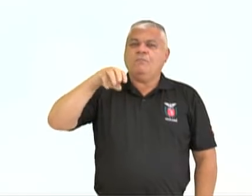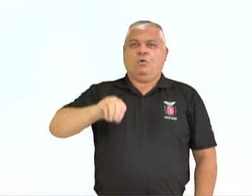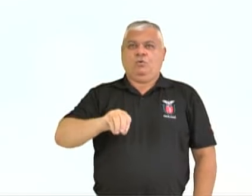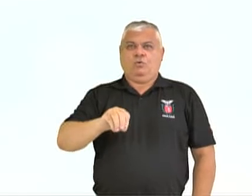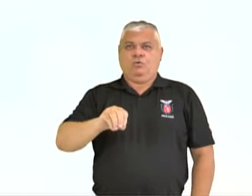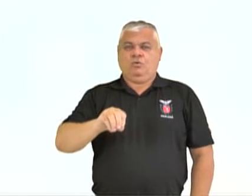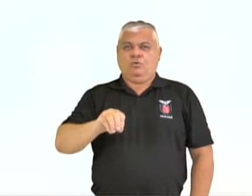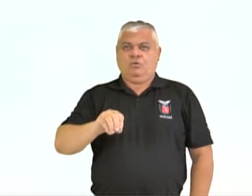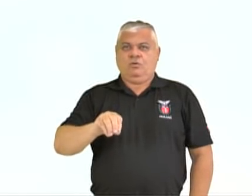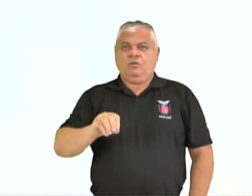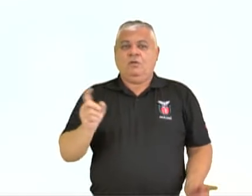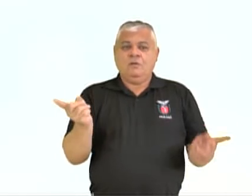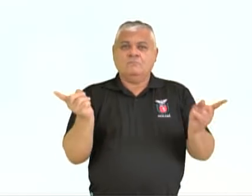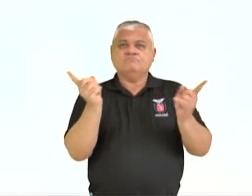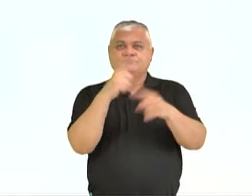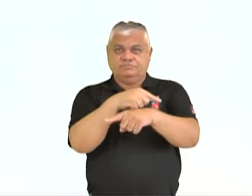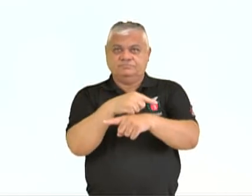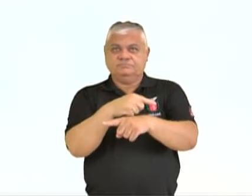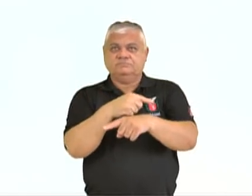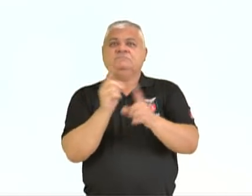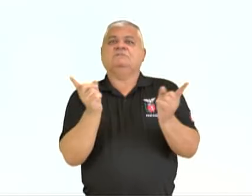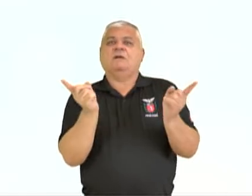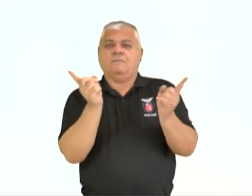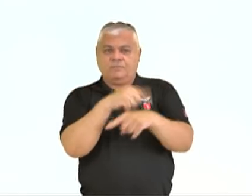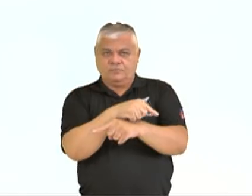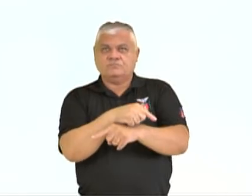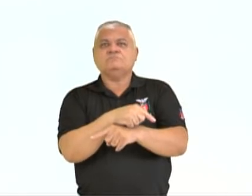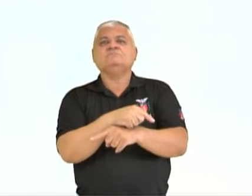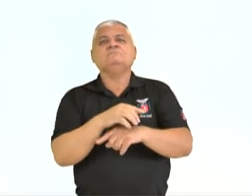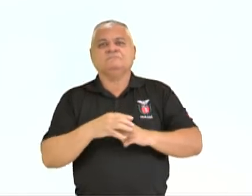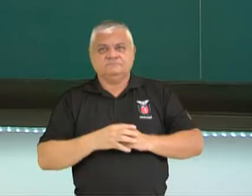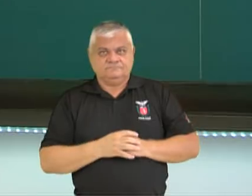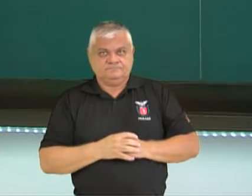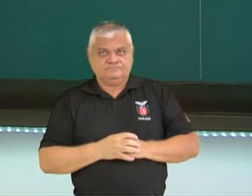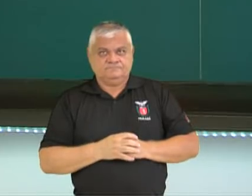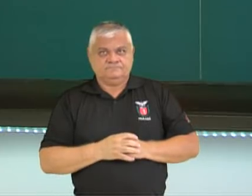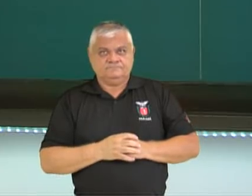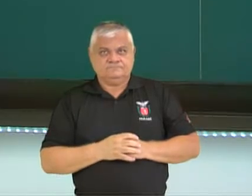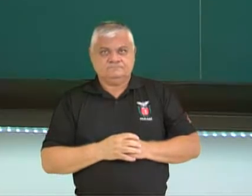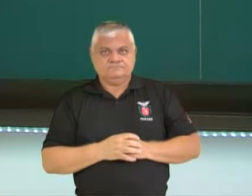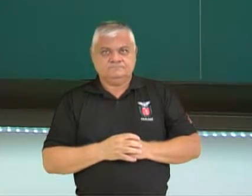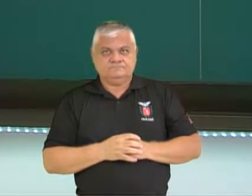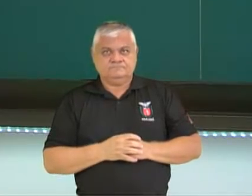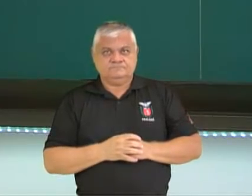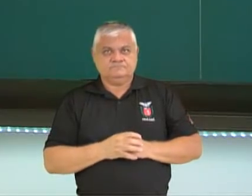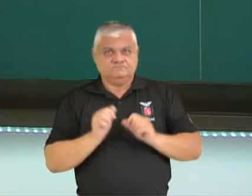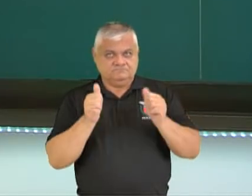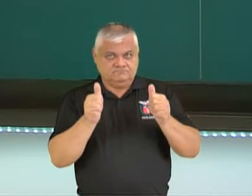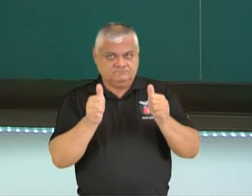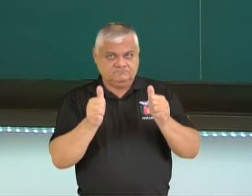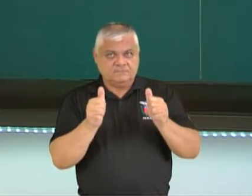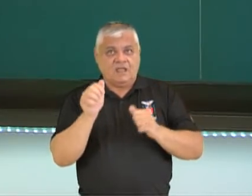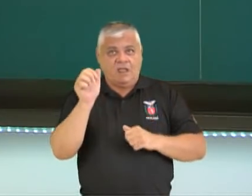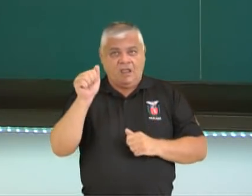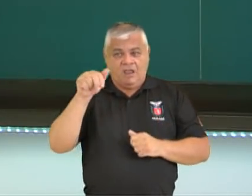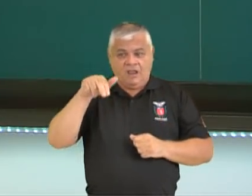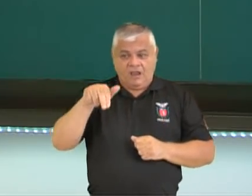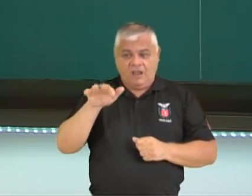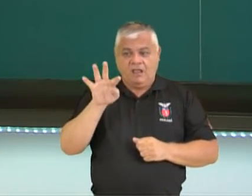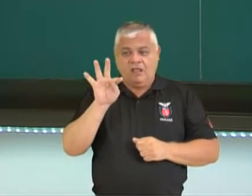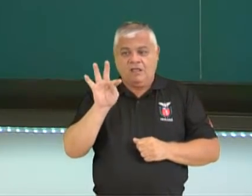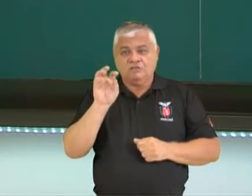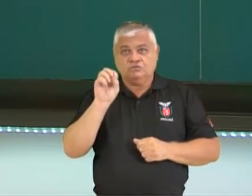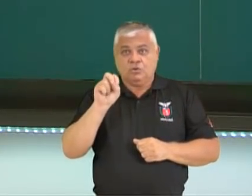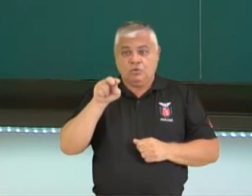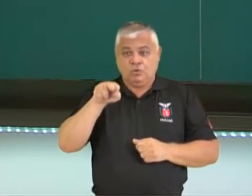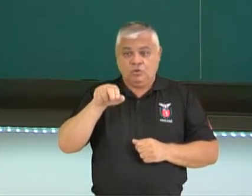Antônimo. Palavra contrária, tá? Antônimo. Então, no seu texto, para o seu